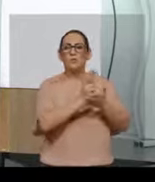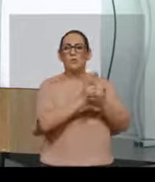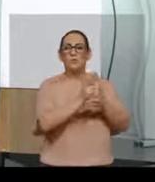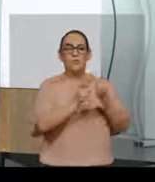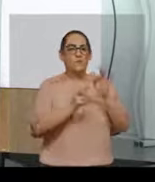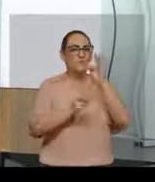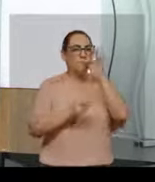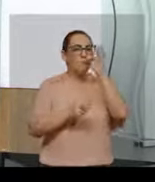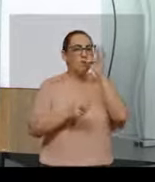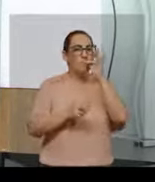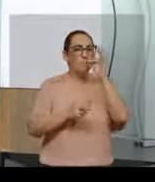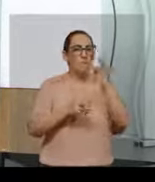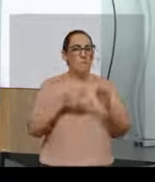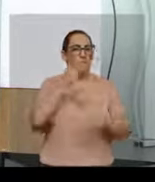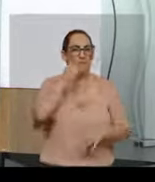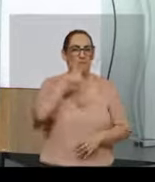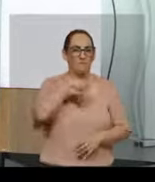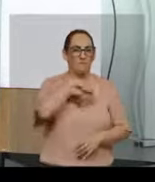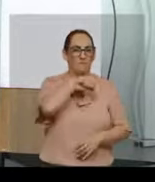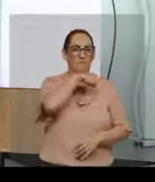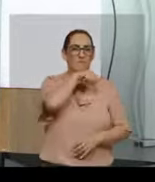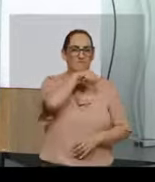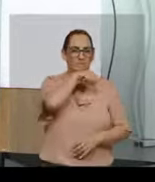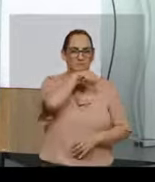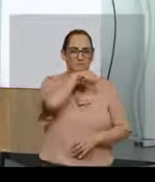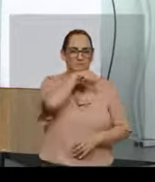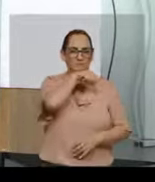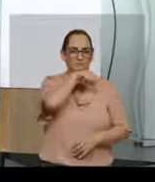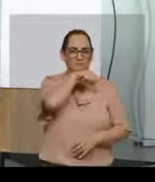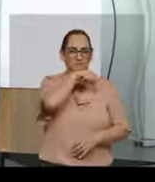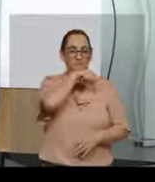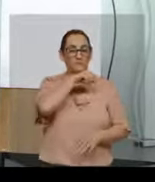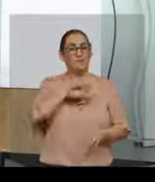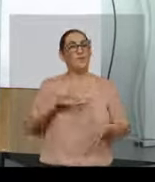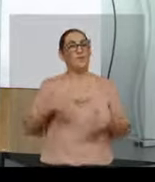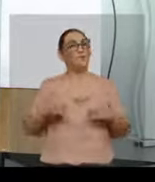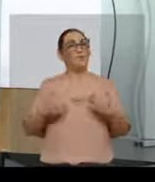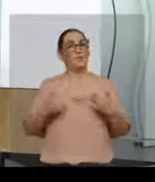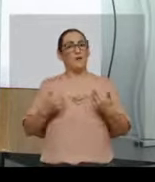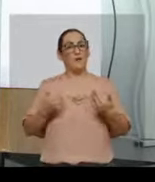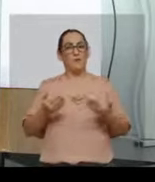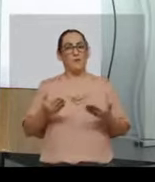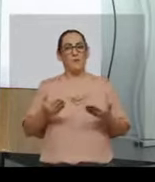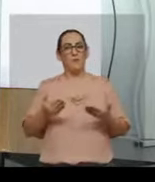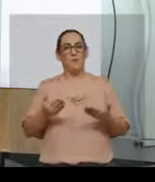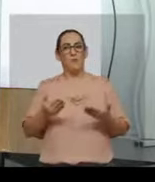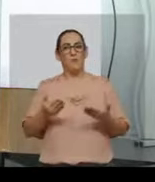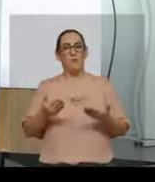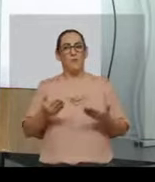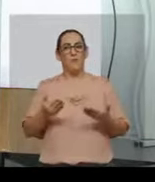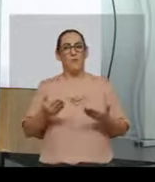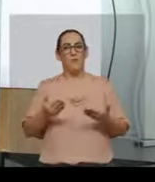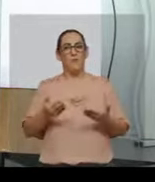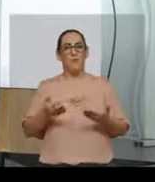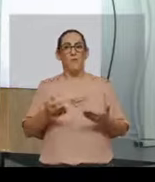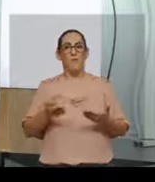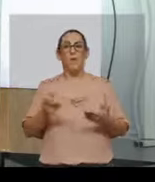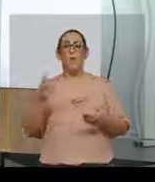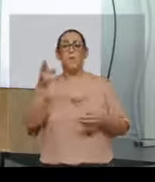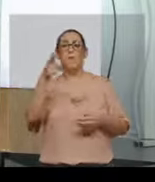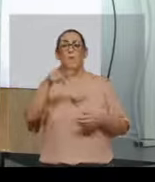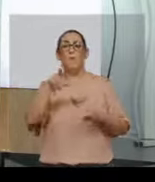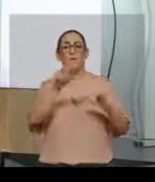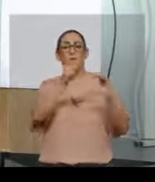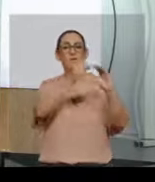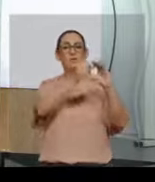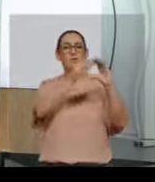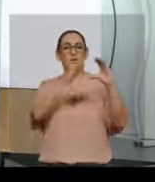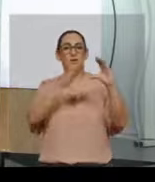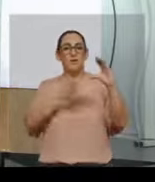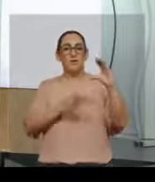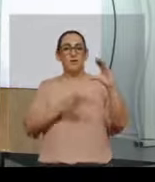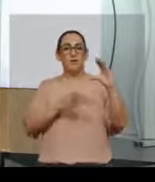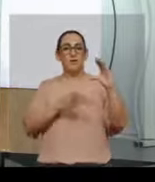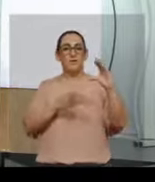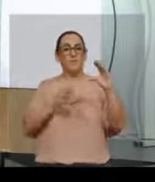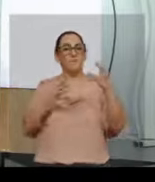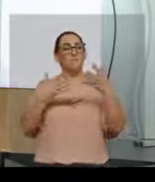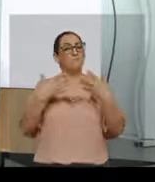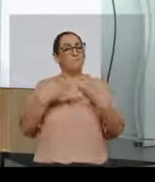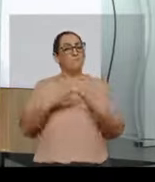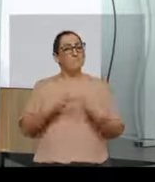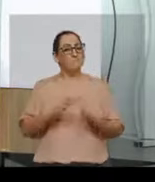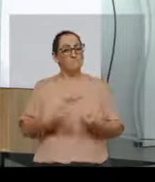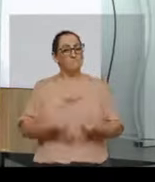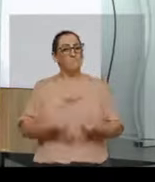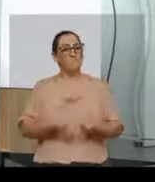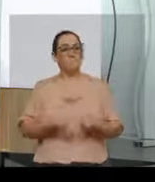esses embriões multicelulares. Isso então vai o quê? É uma outra característica que permitiu com